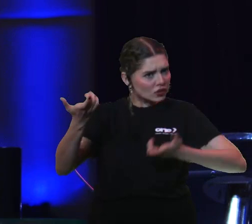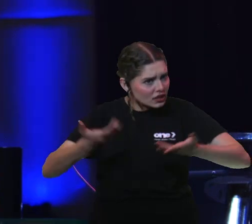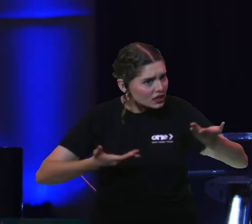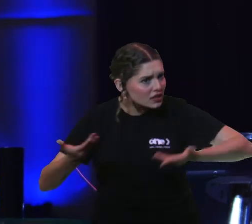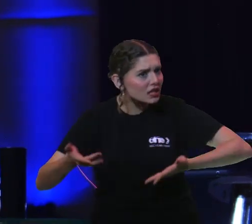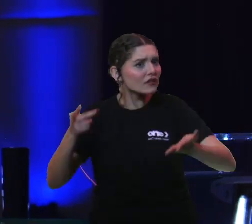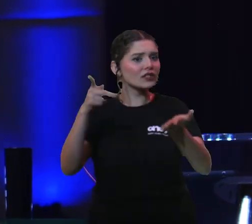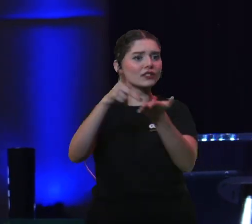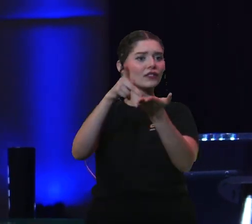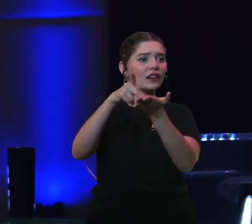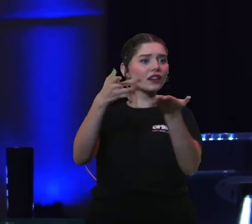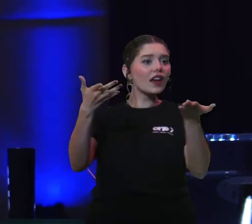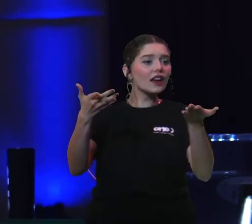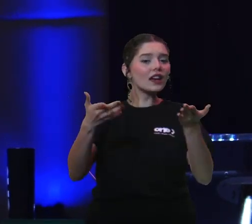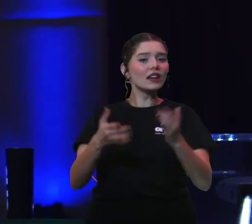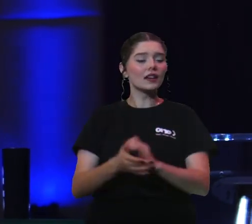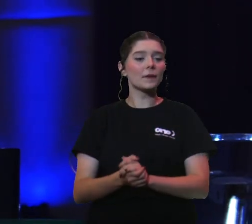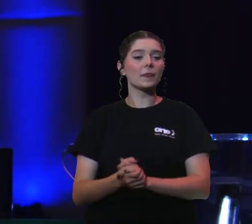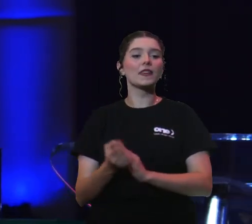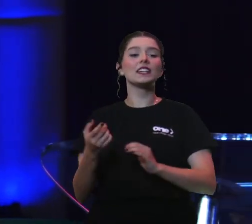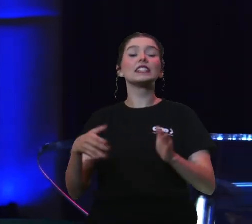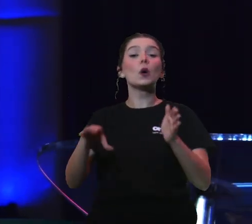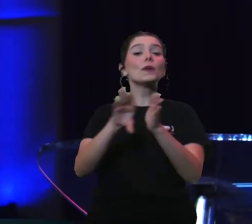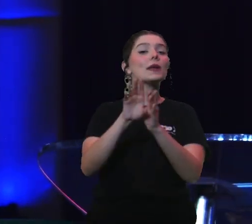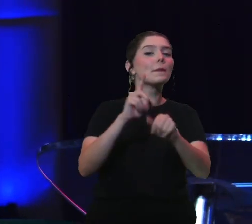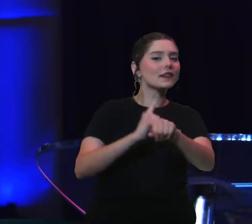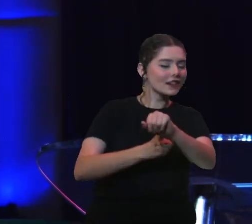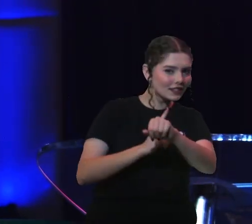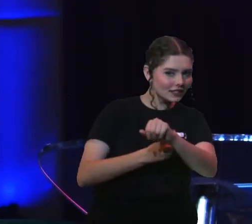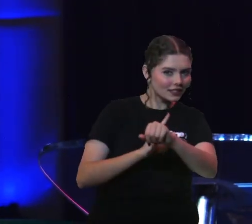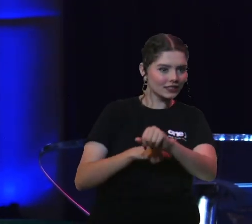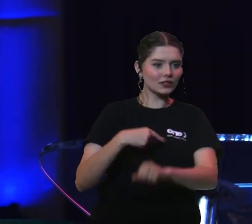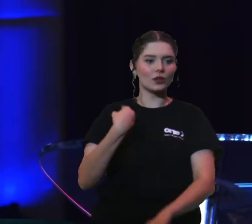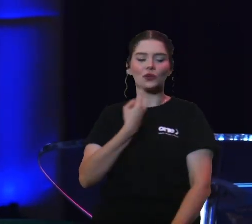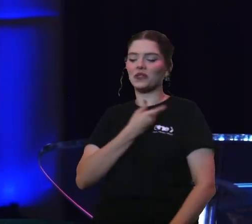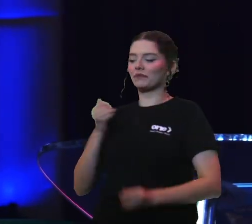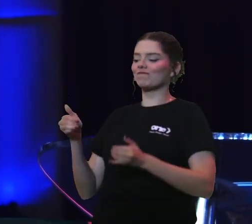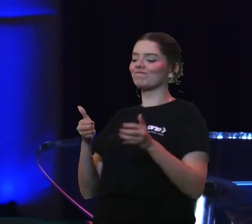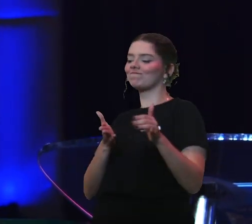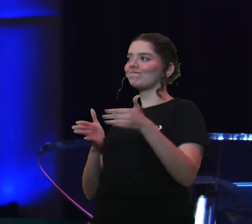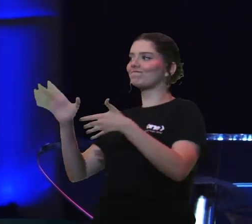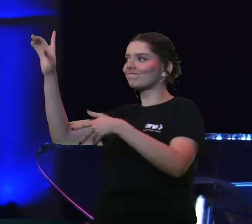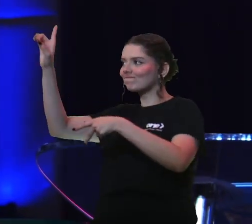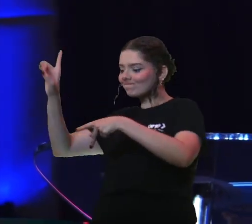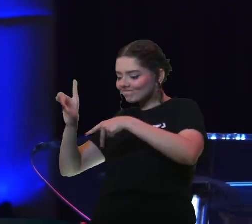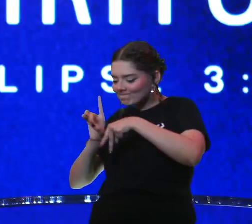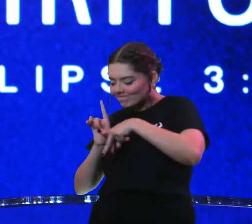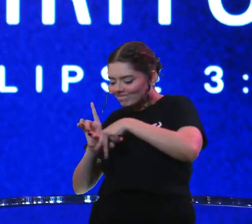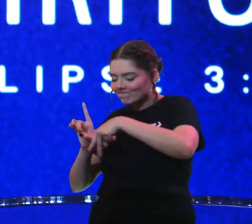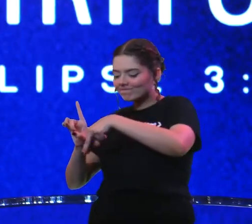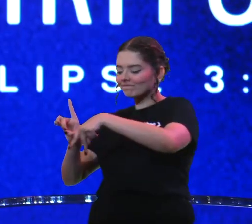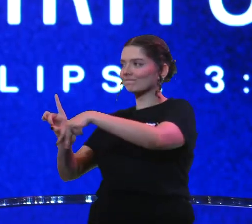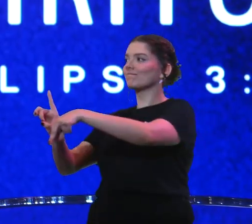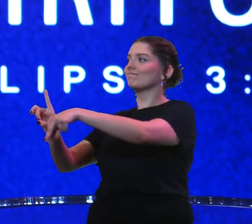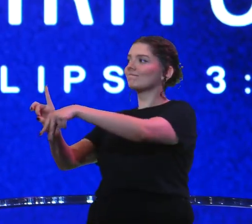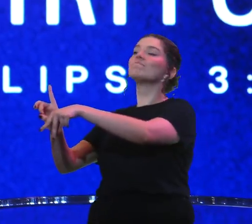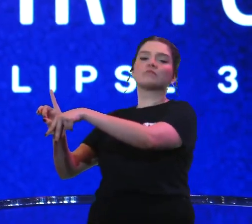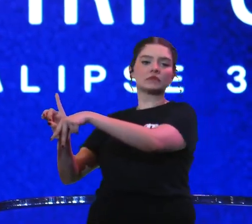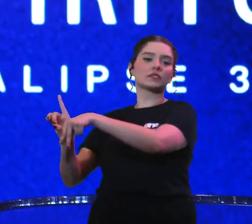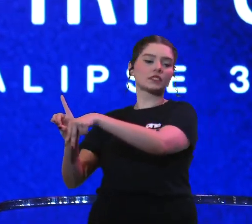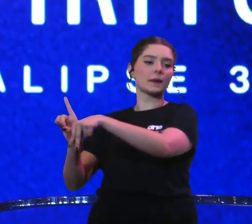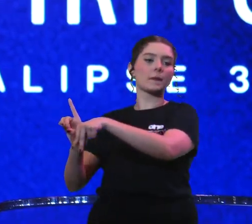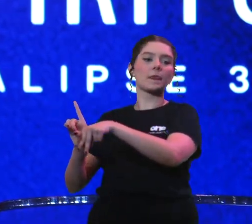de verdade. Estamos chegando num tempo, na nossa caminhada cristã brasileira, e até em muitos outros